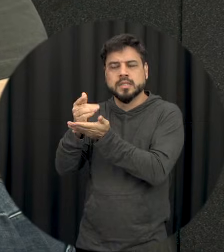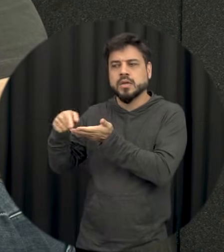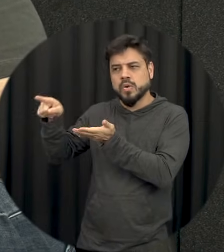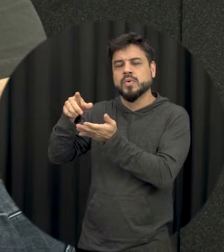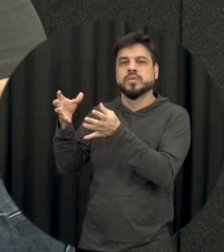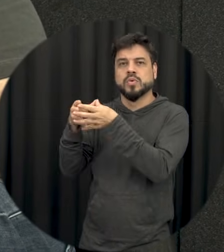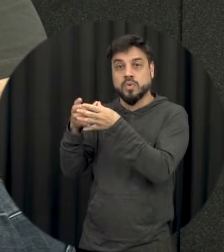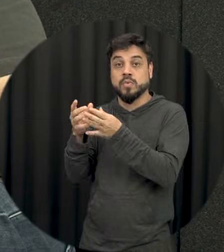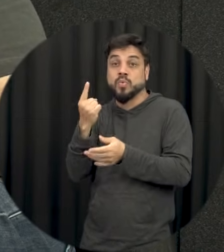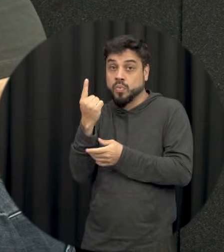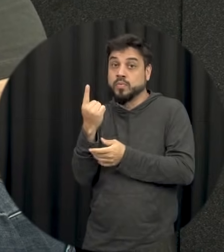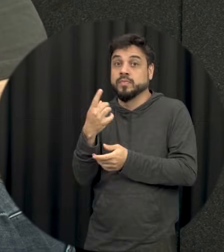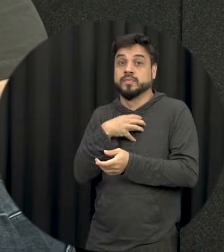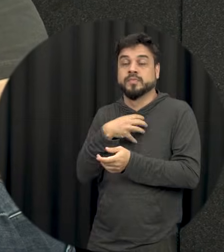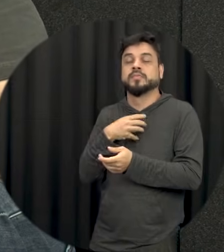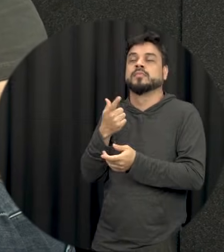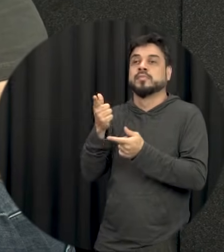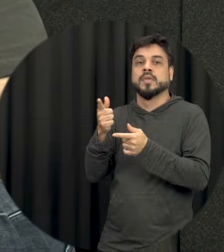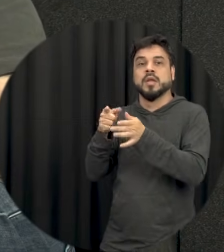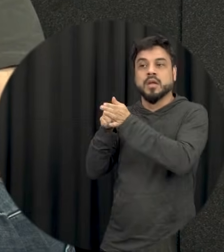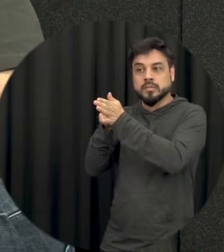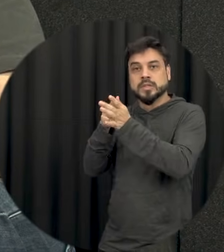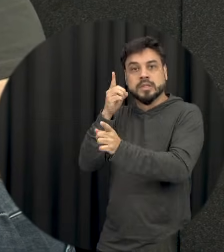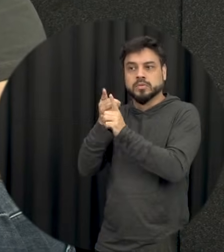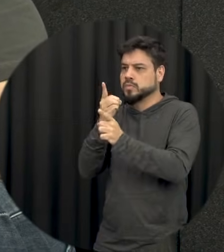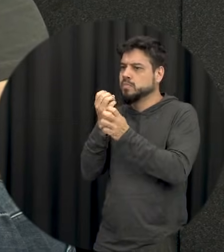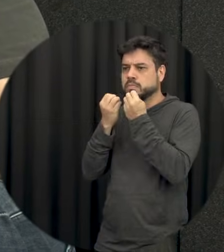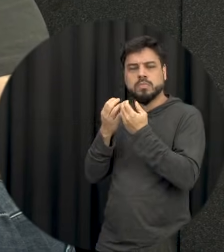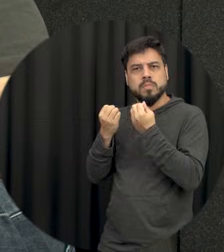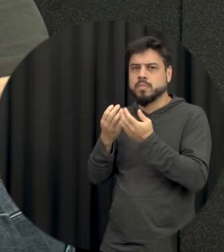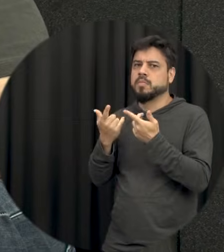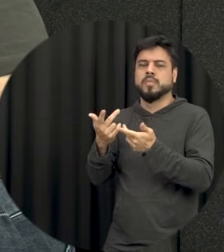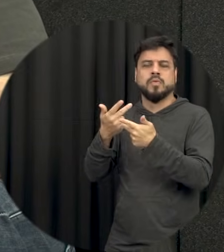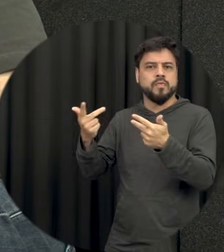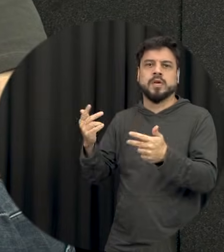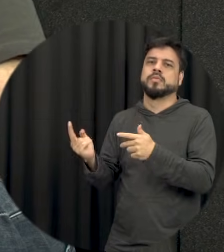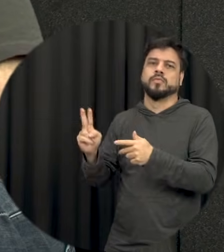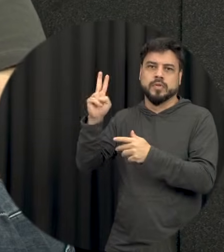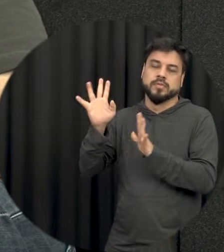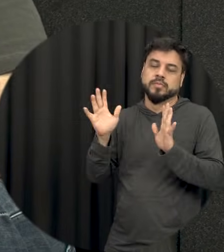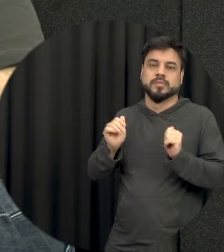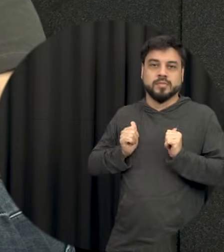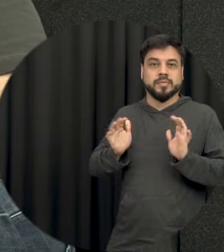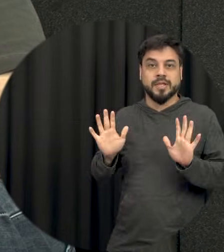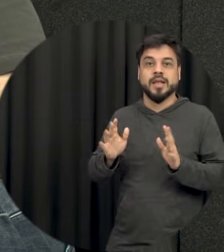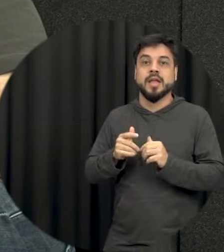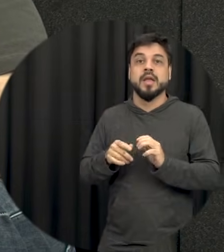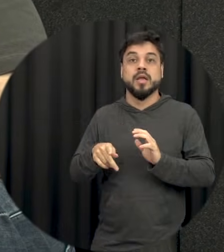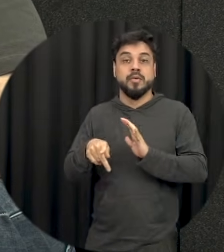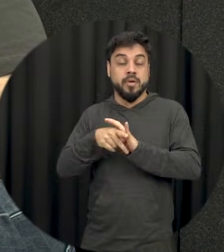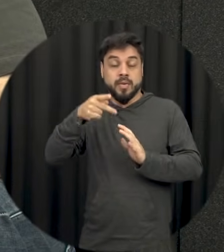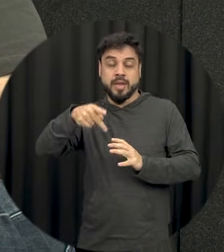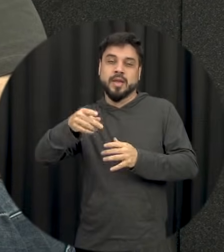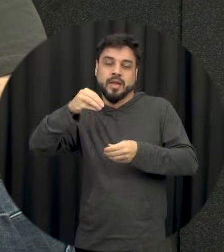modéstia à parte, eu acho muito ricos, muito relevantes, né? Lembrando para quem mora aqui no interior do